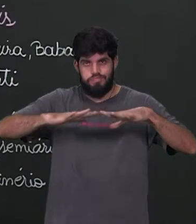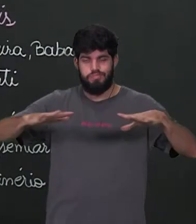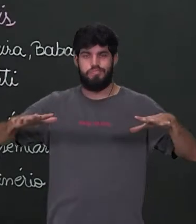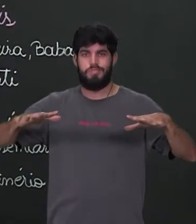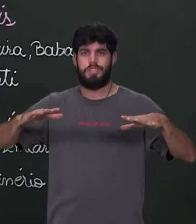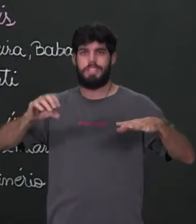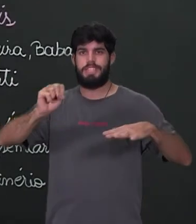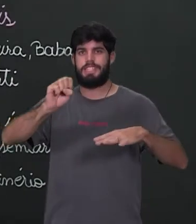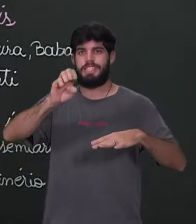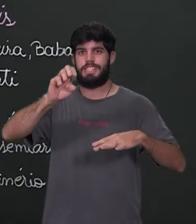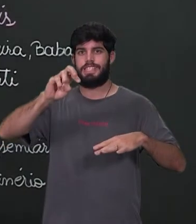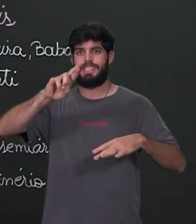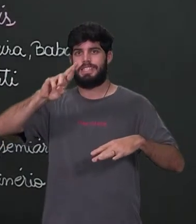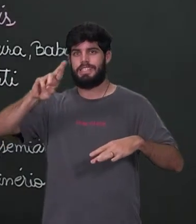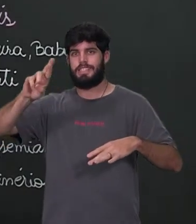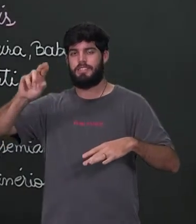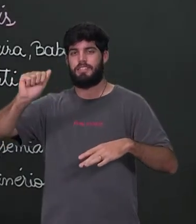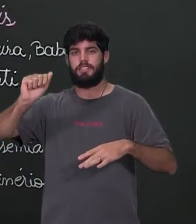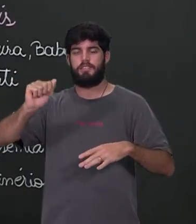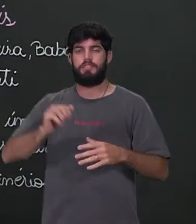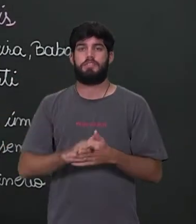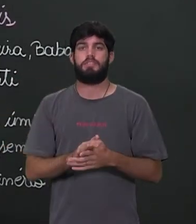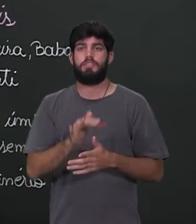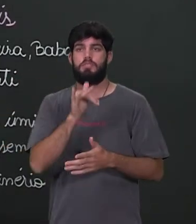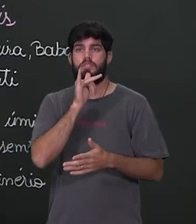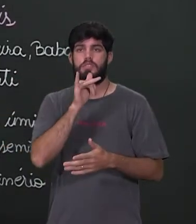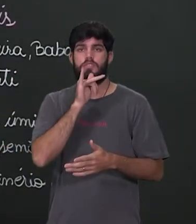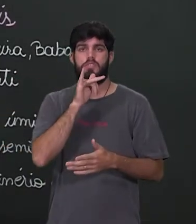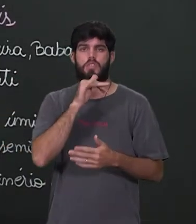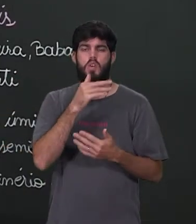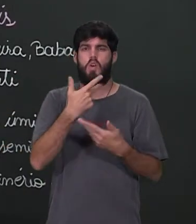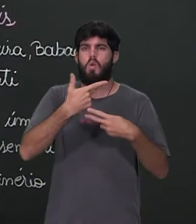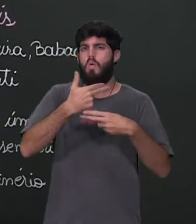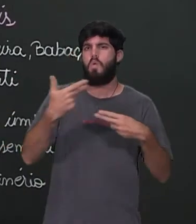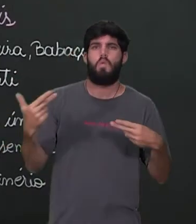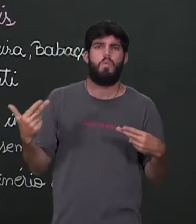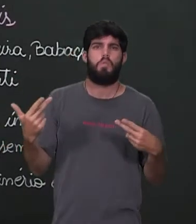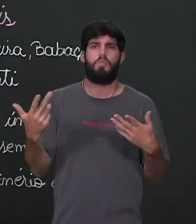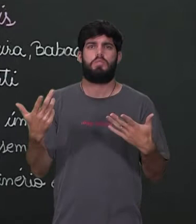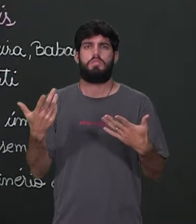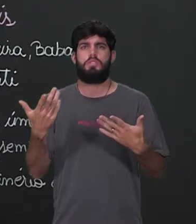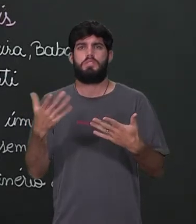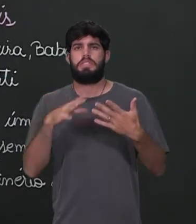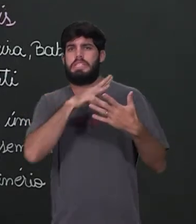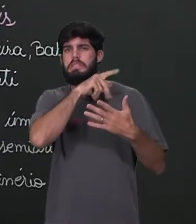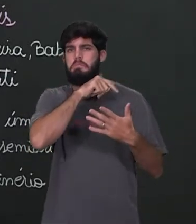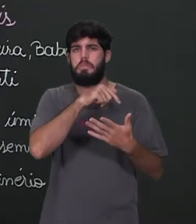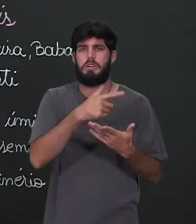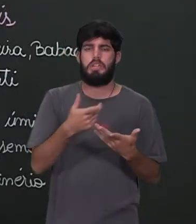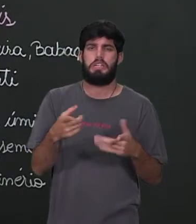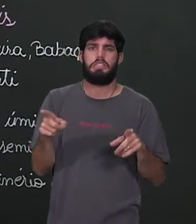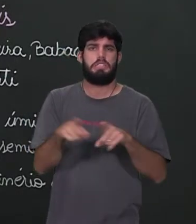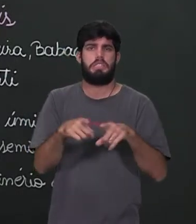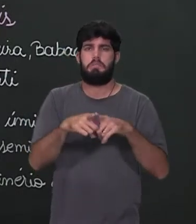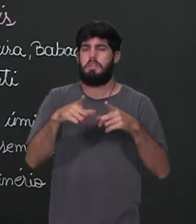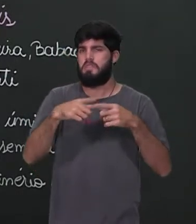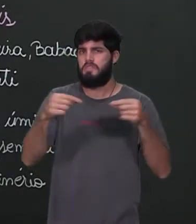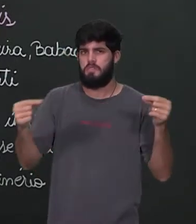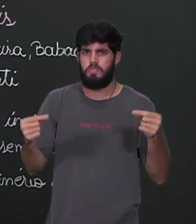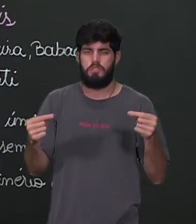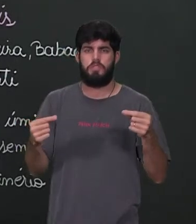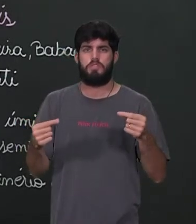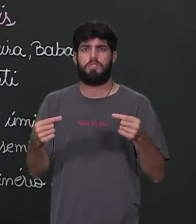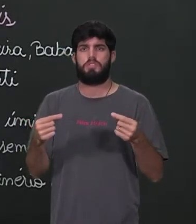Serrapilheira nada mais é do que uma camada que fica sobre o solo de restos vegetais, de restos de seres vivos. É muita folha, são muitos